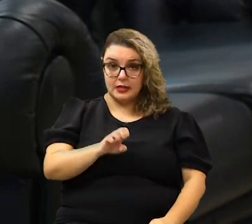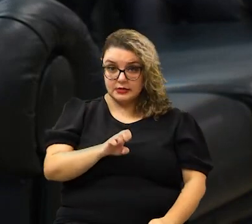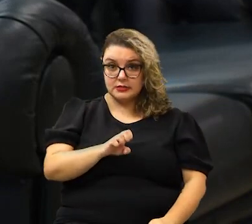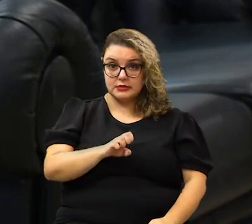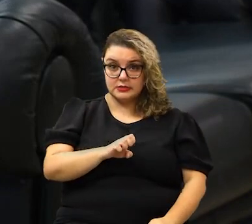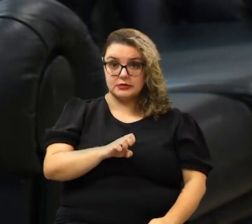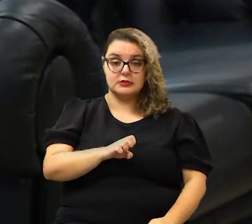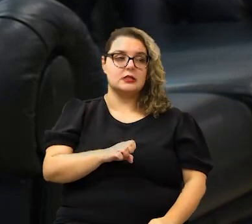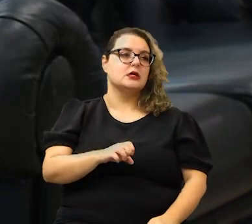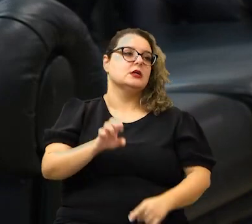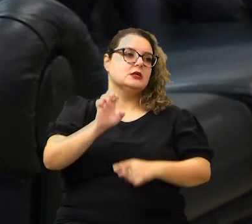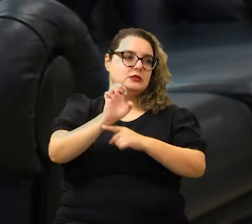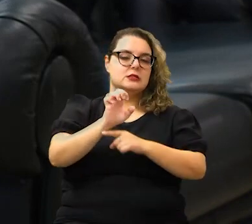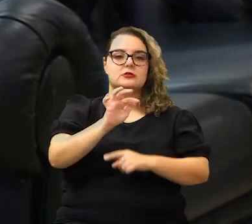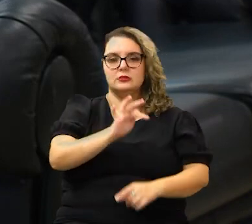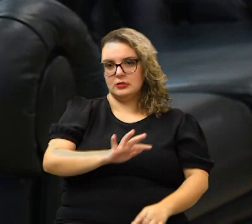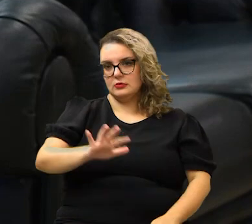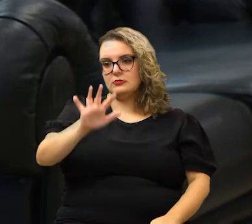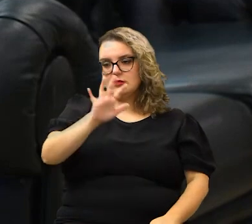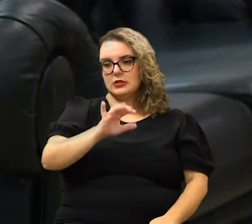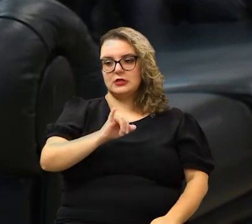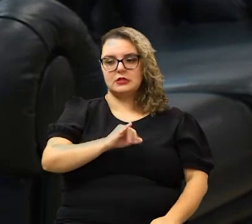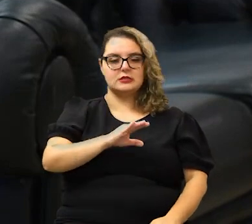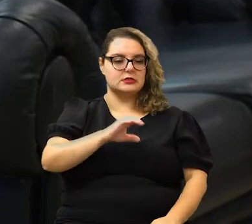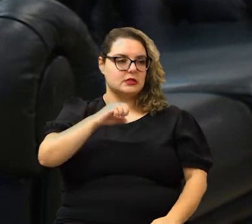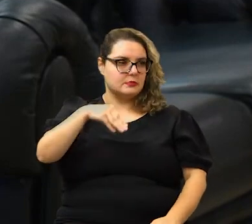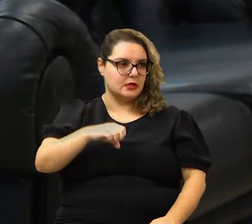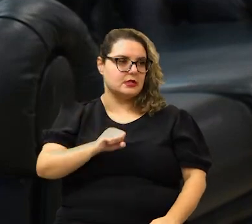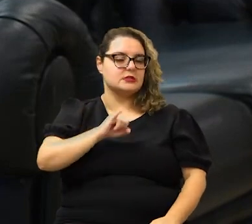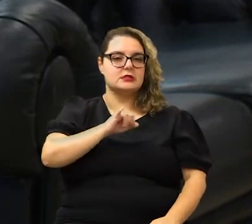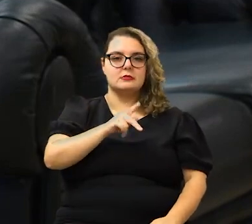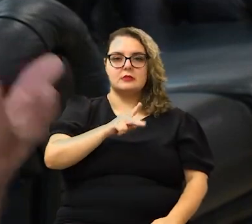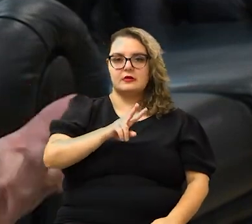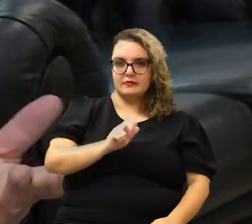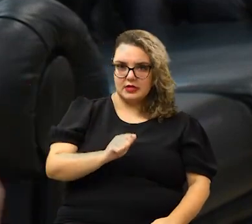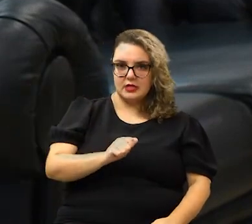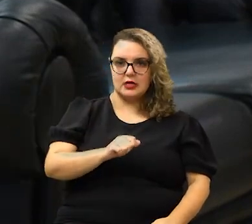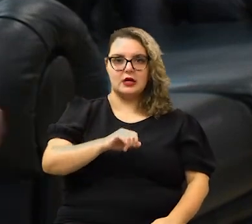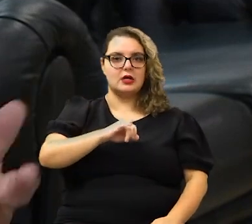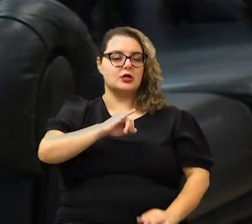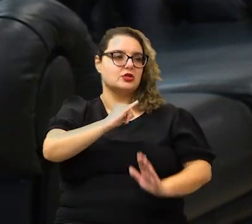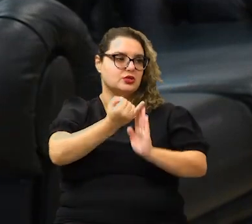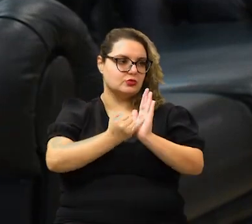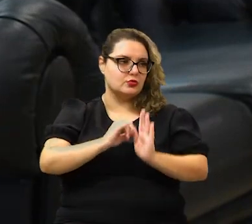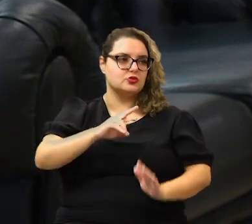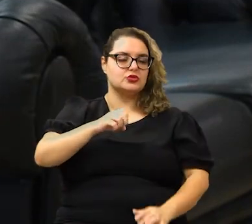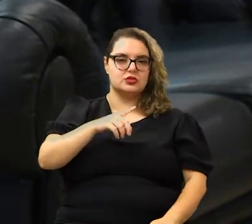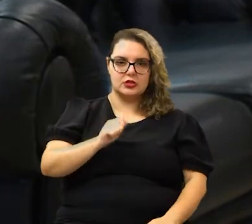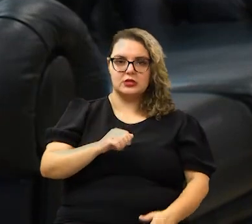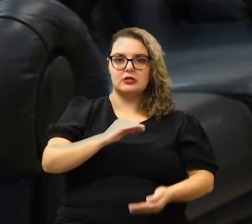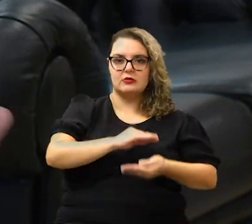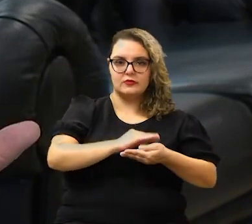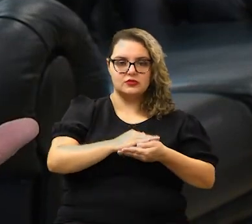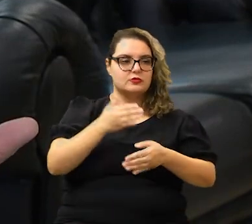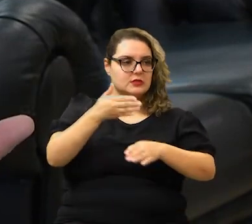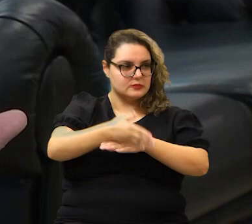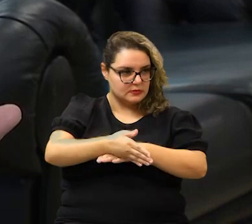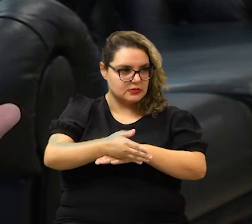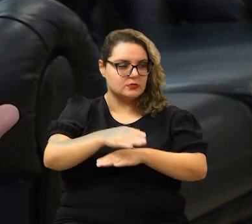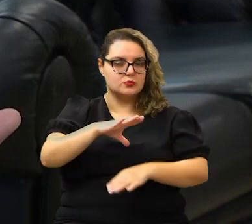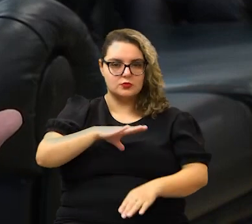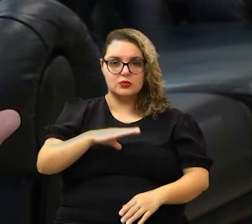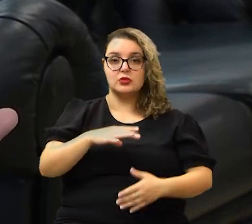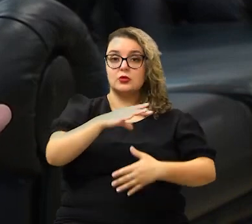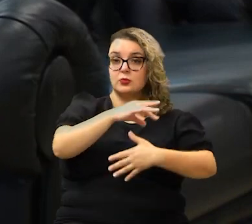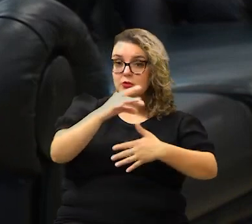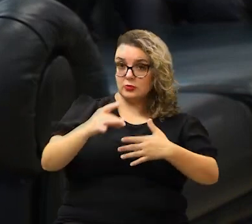das receitas estaduais e federais, ICMS, IPVA, imposto de renda, né, fundo de participação do município. Então,